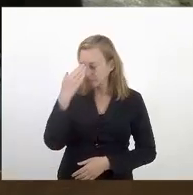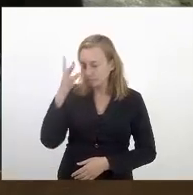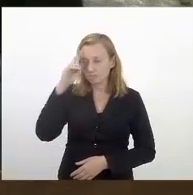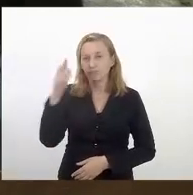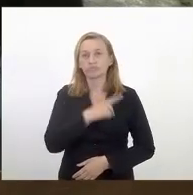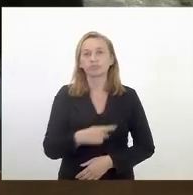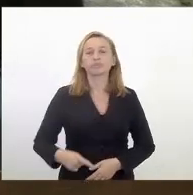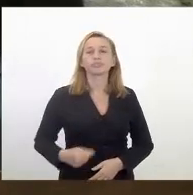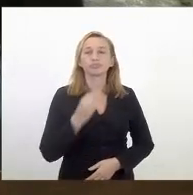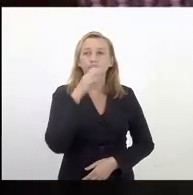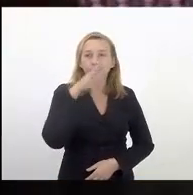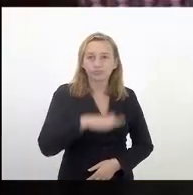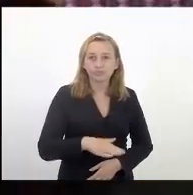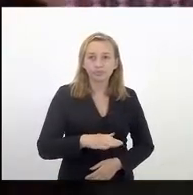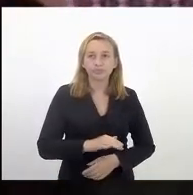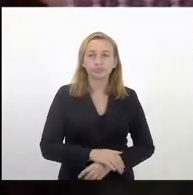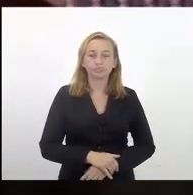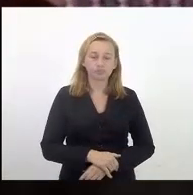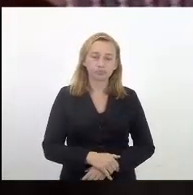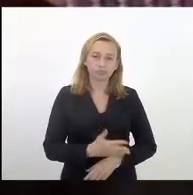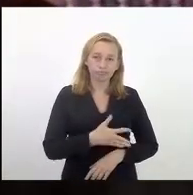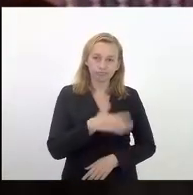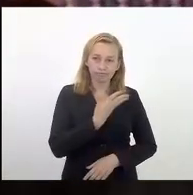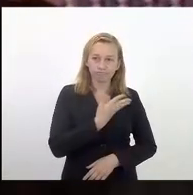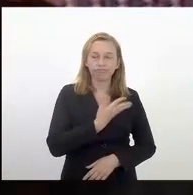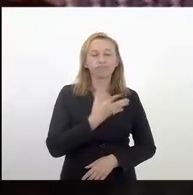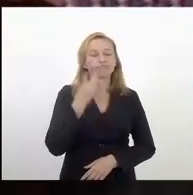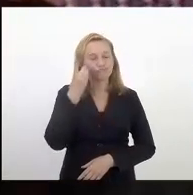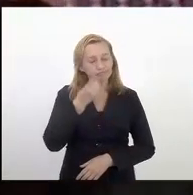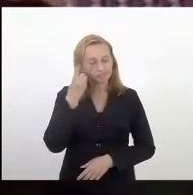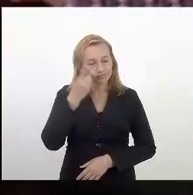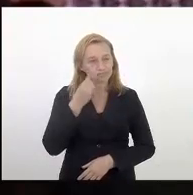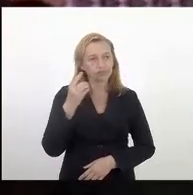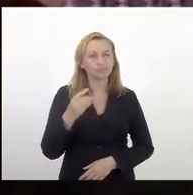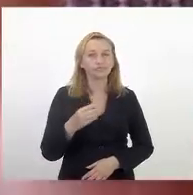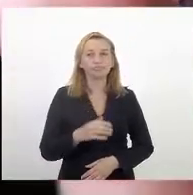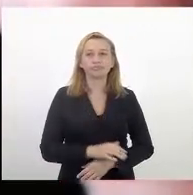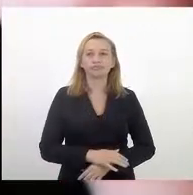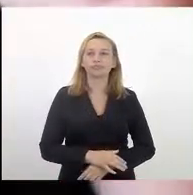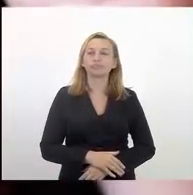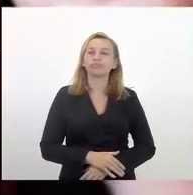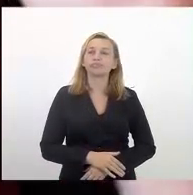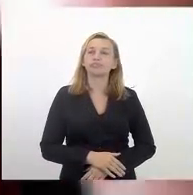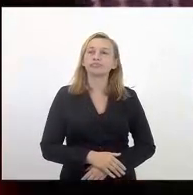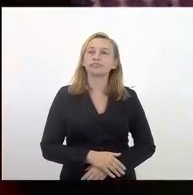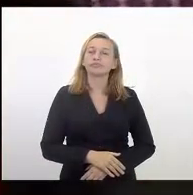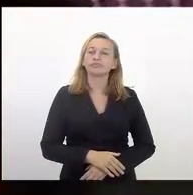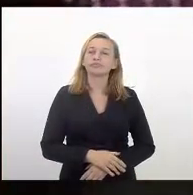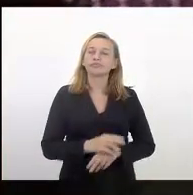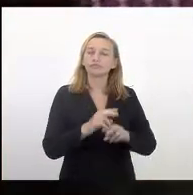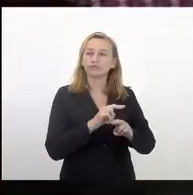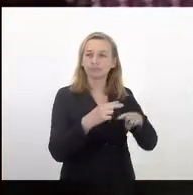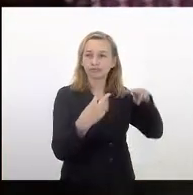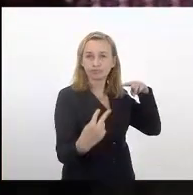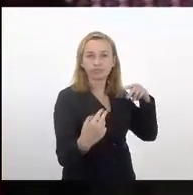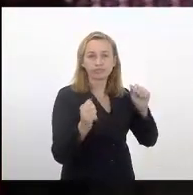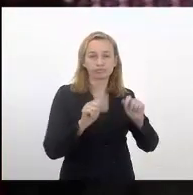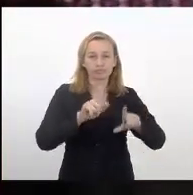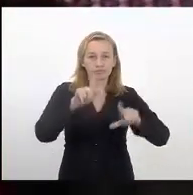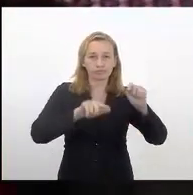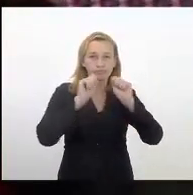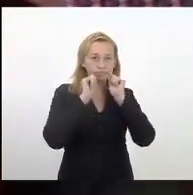Presidente Boa tarde a todos e todas colegas deputados e deputadas aqui nos assistir pela TV alerj